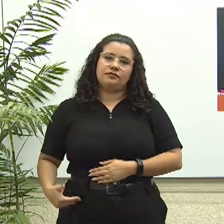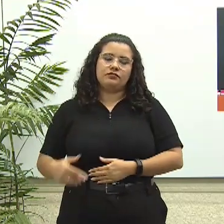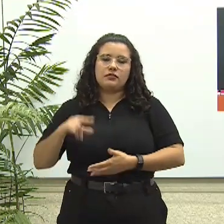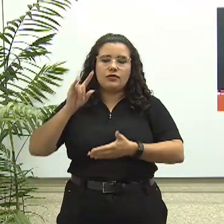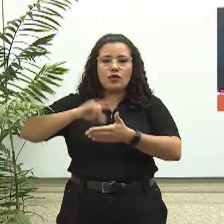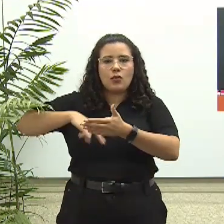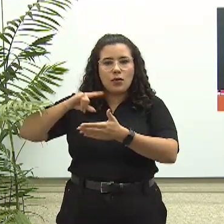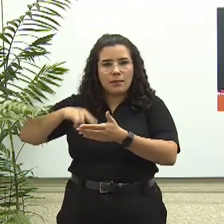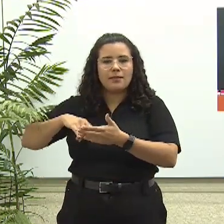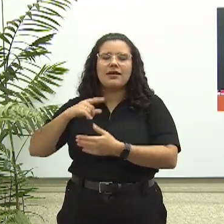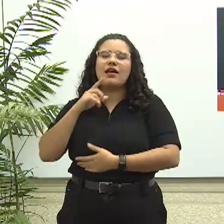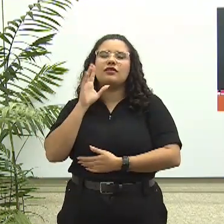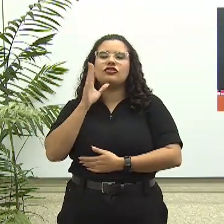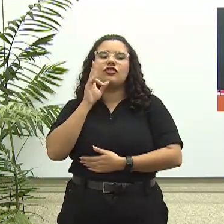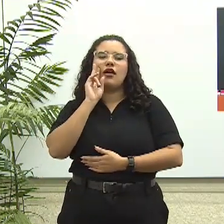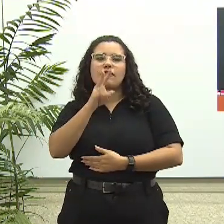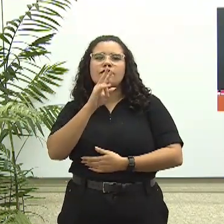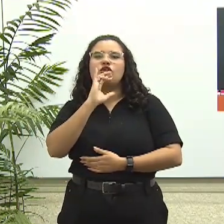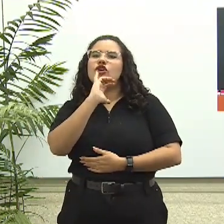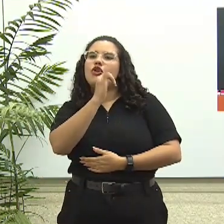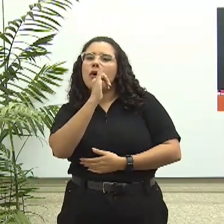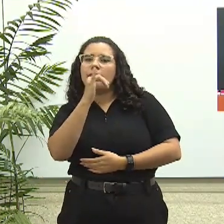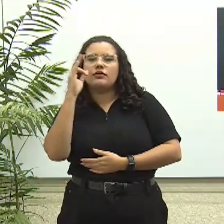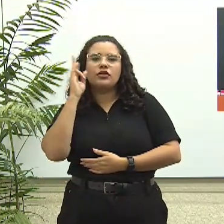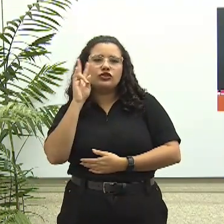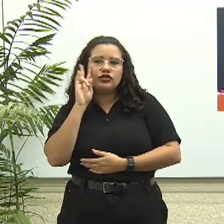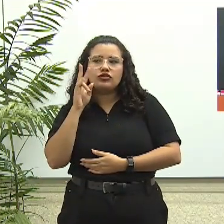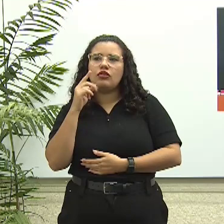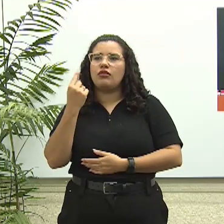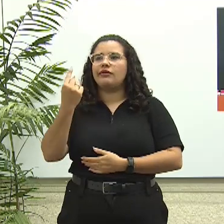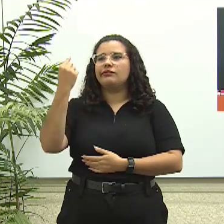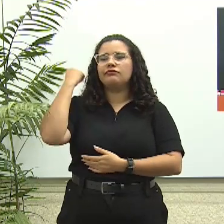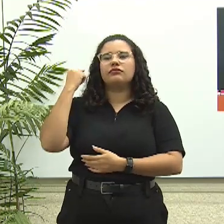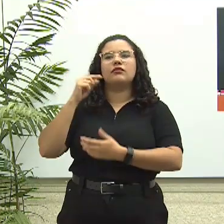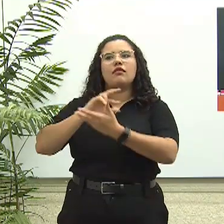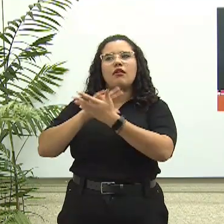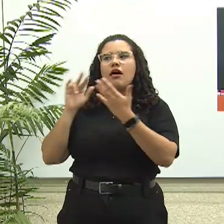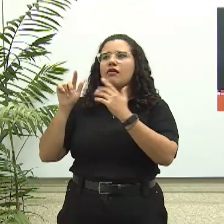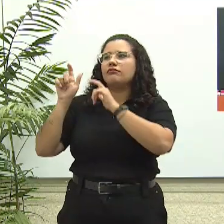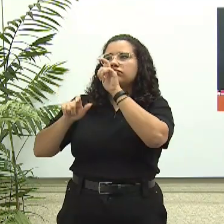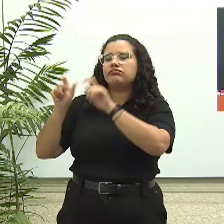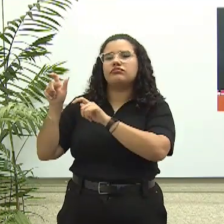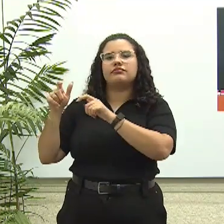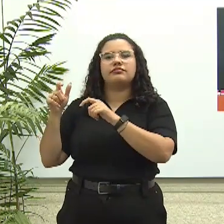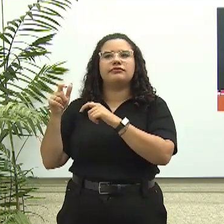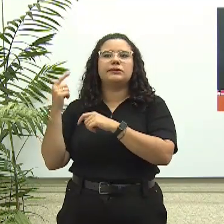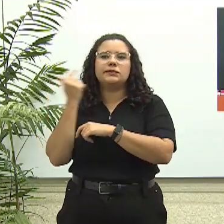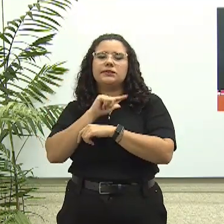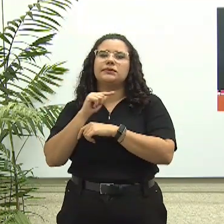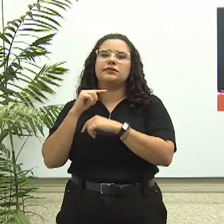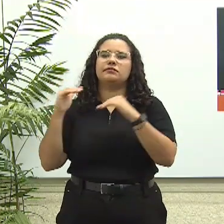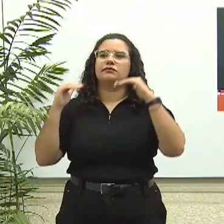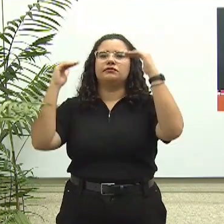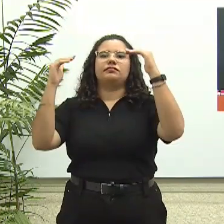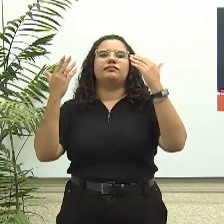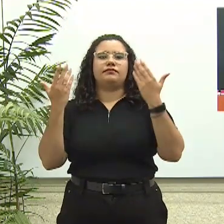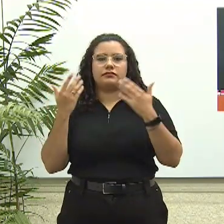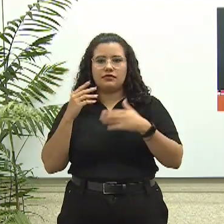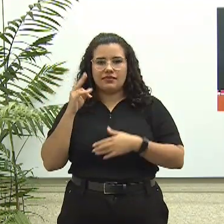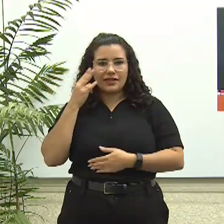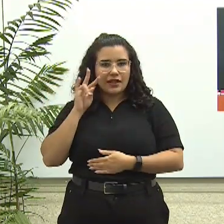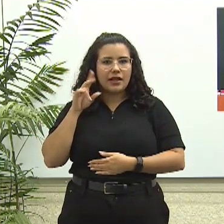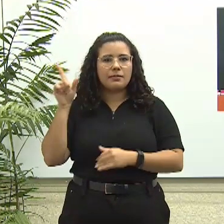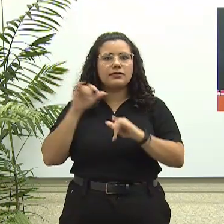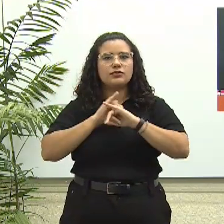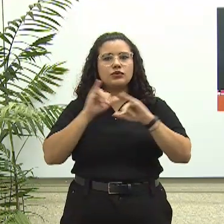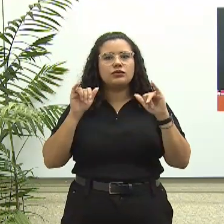documentários do Michael Moore já mostravam isso lá atrás então assim o que o que o Davidson falou quando teve a greve de